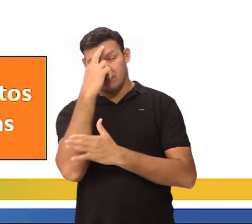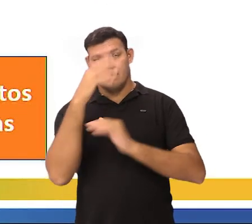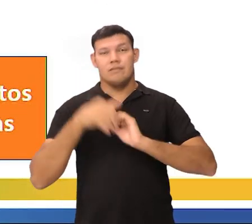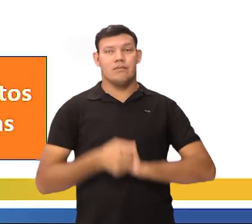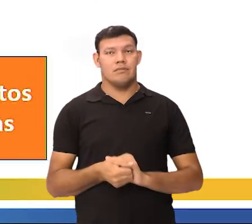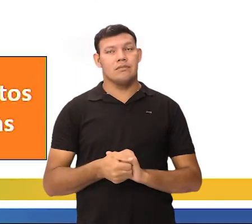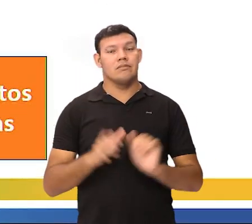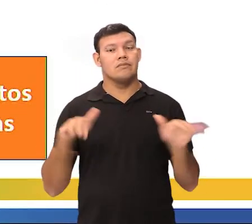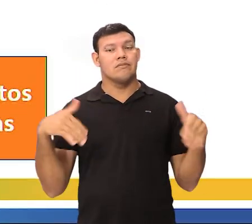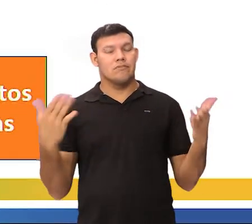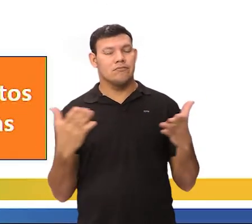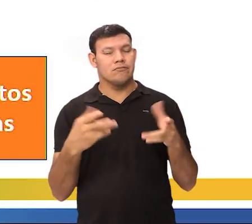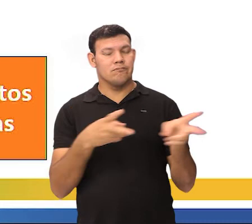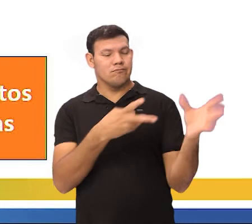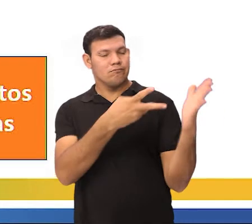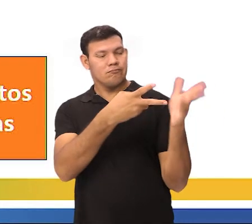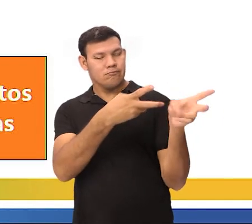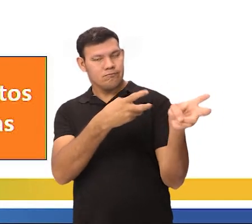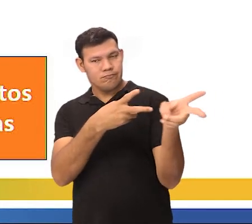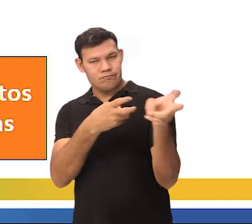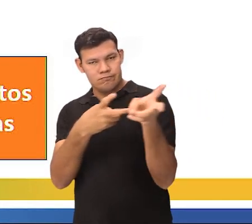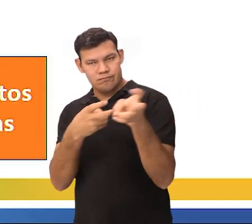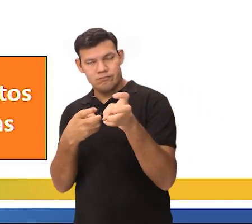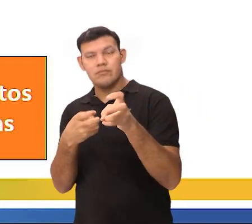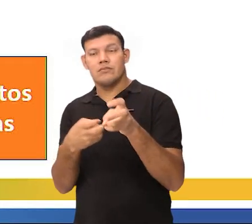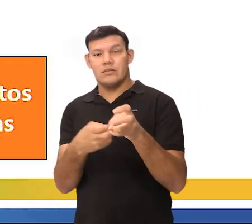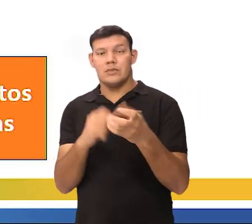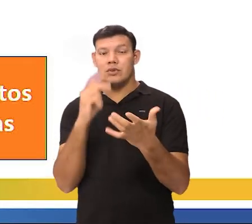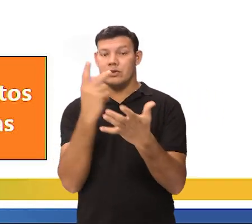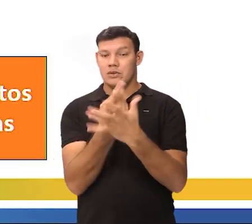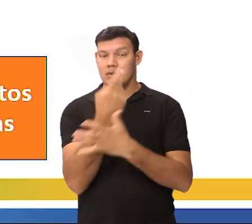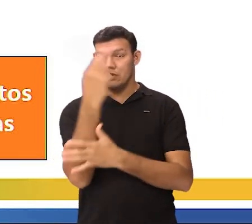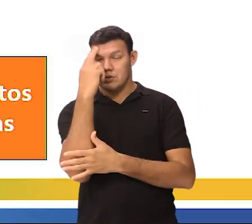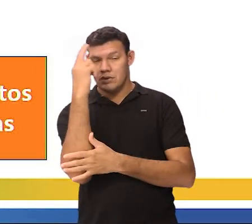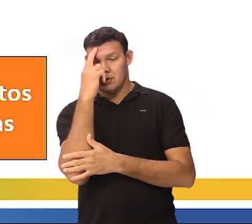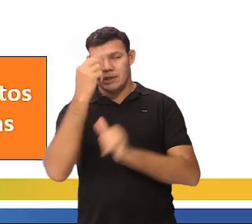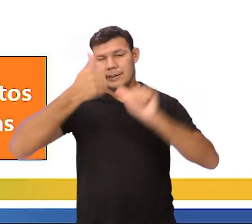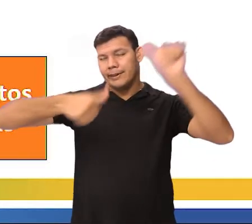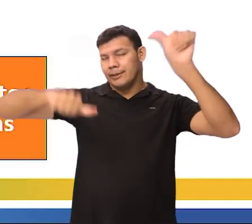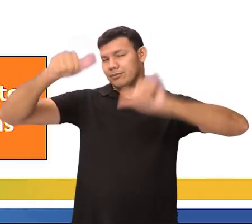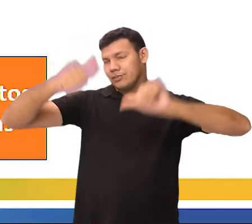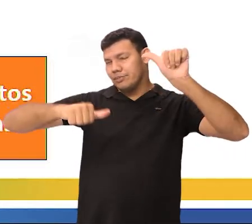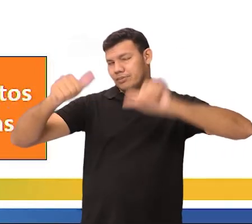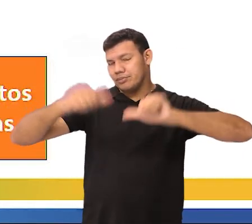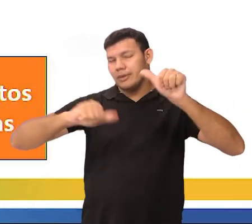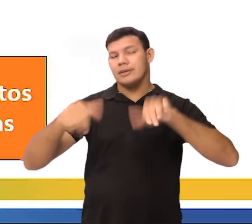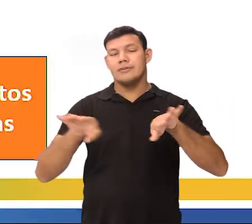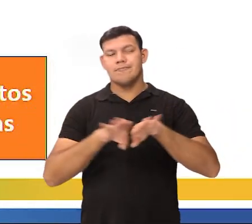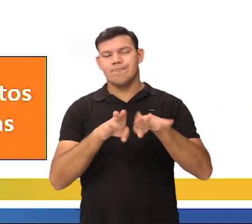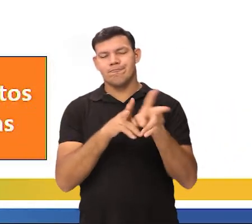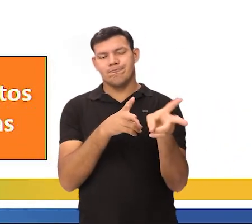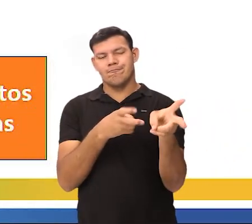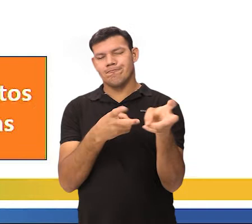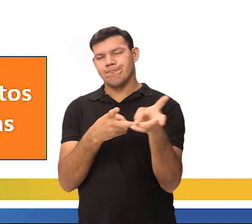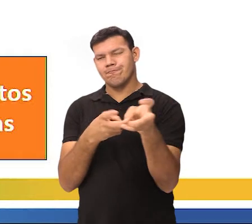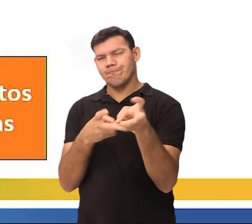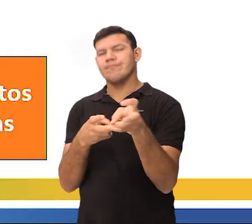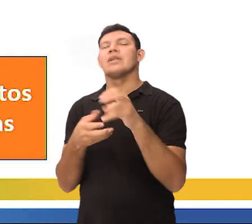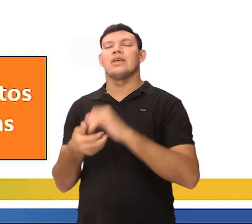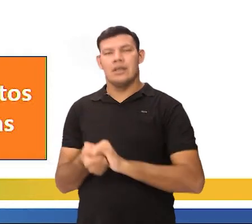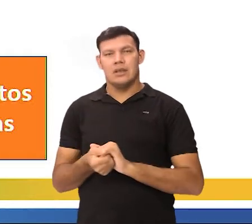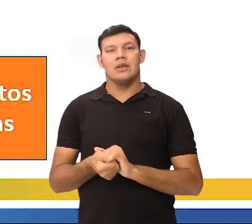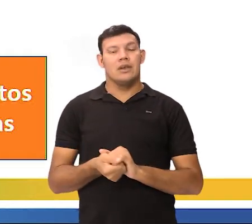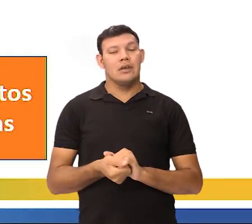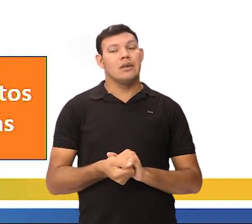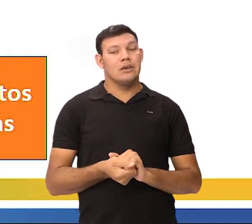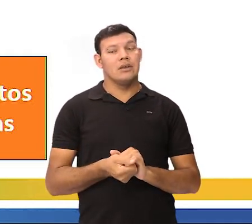certo? E o historiador, ele passa a interpretar os fatos históricos, né? Então ele vai analisar e interpretar aqueles fatos que